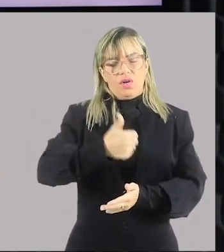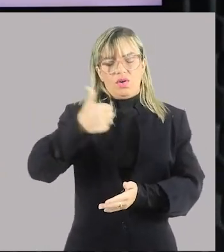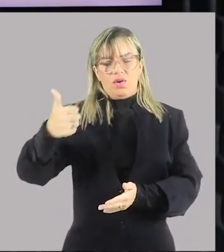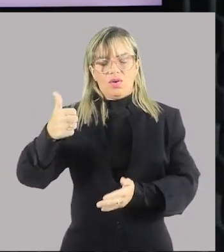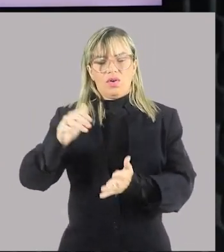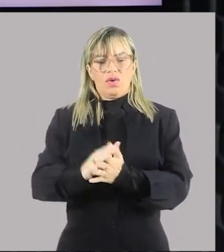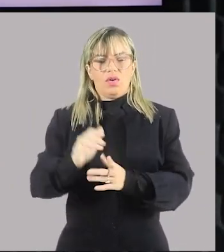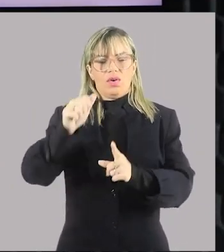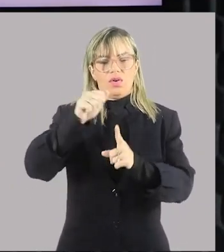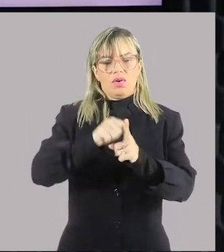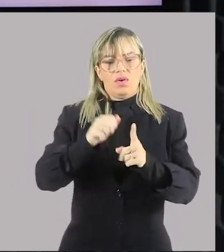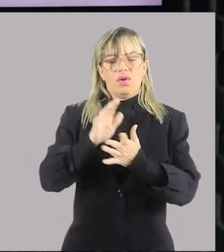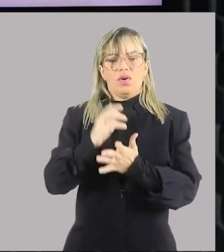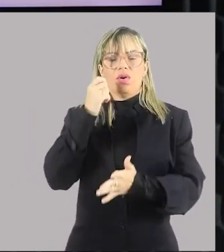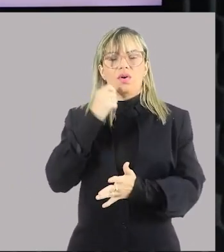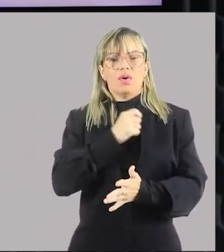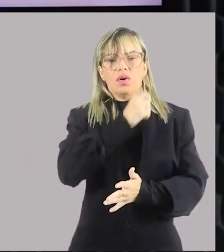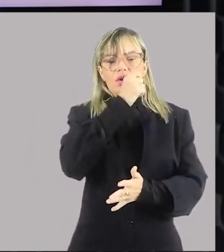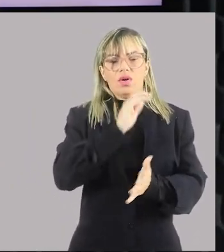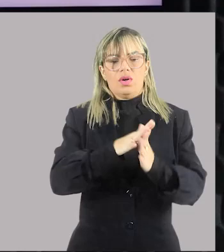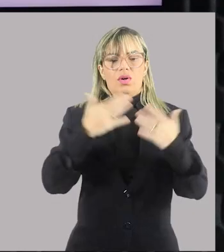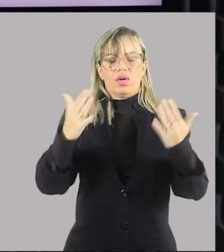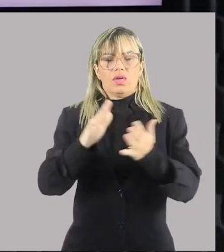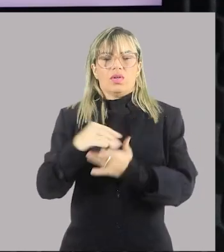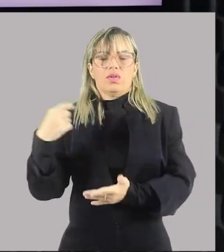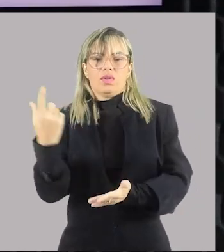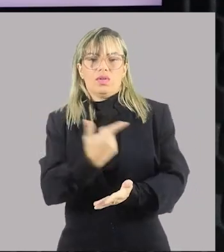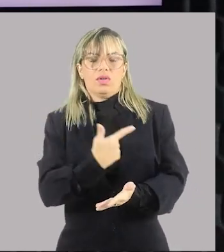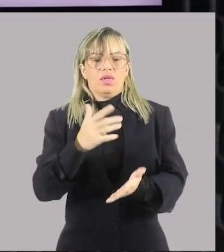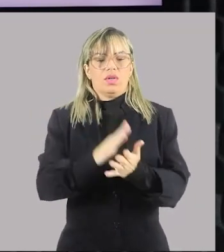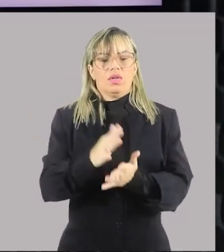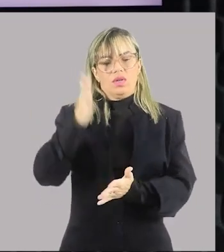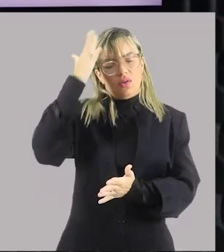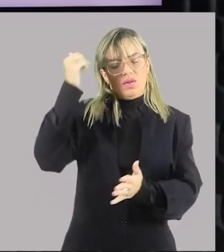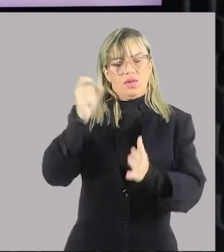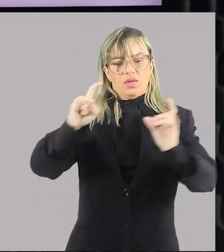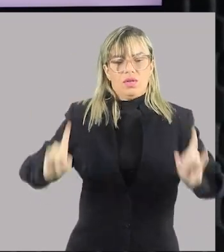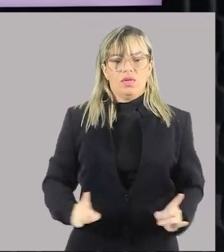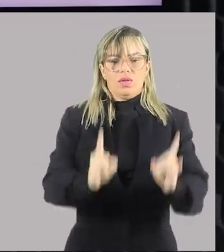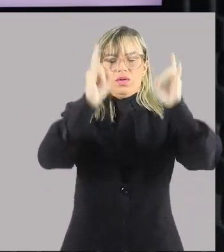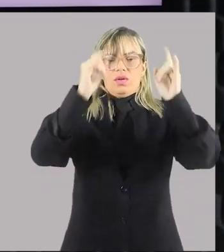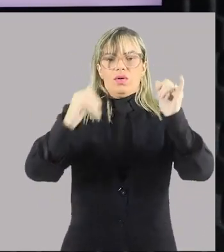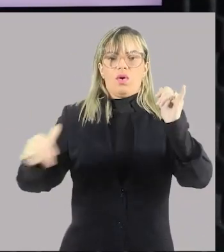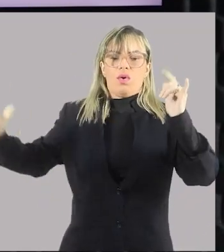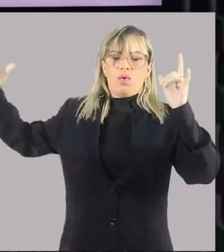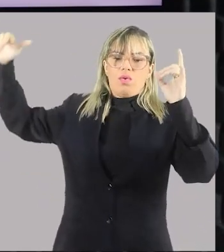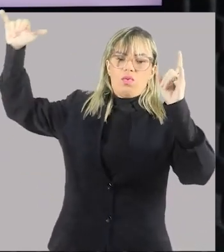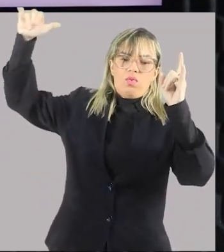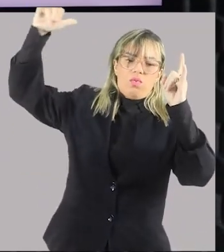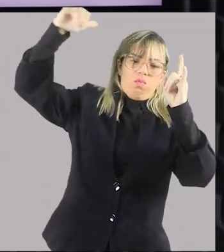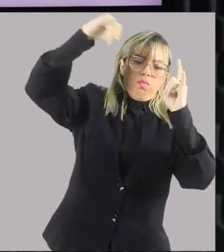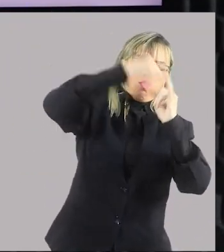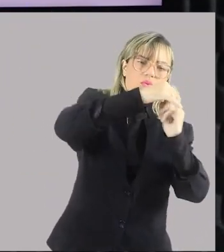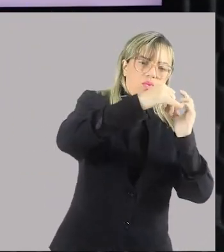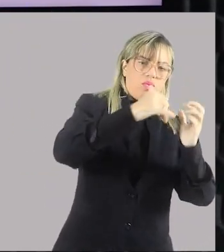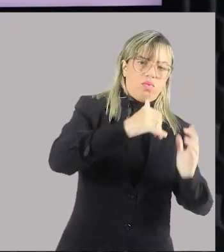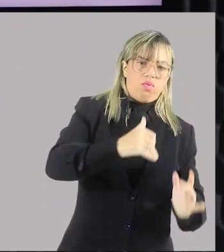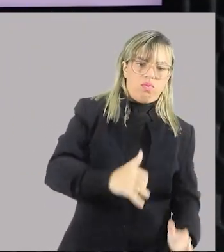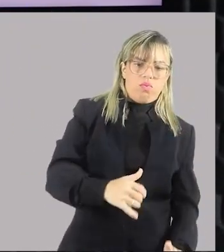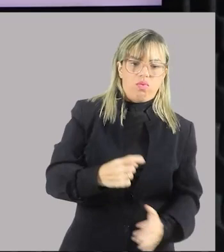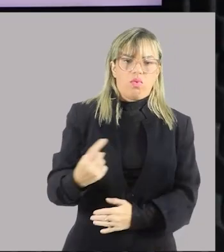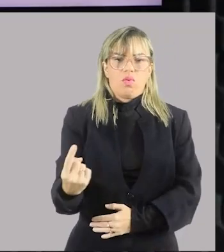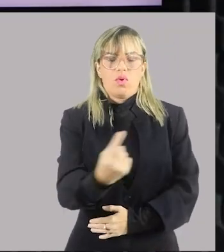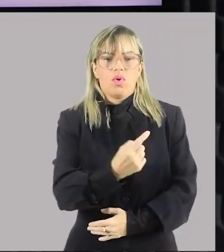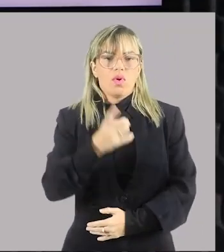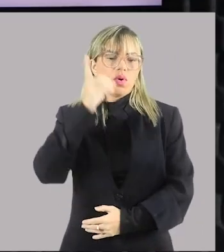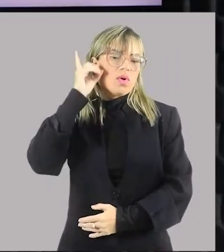né, todos nós aqui sabemos, o atentado terrorista, a única superpotência da economia mundial,